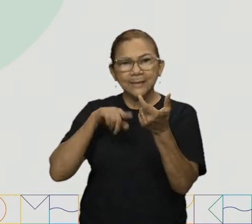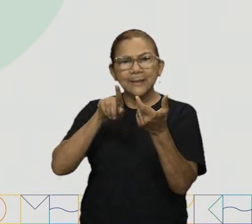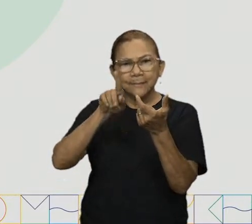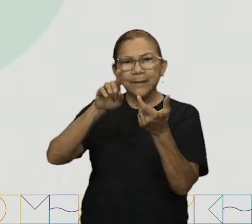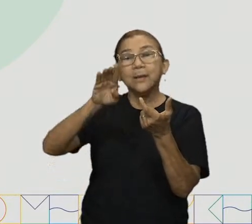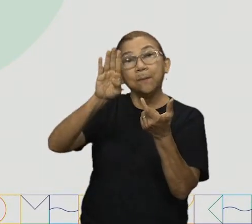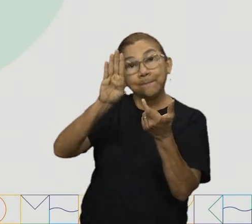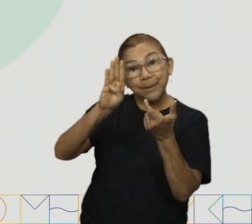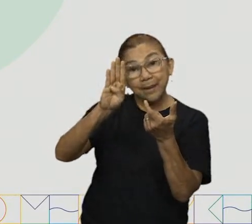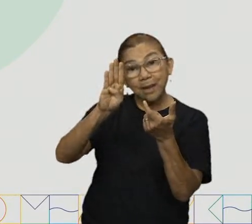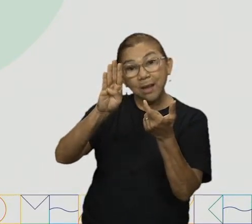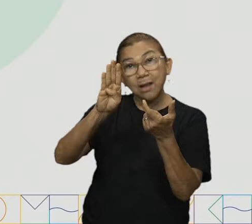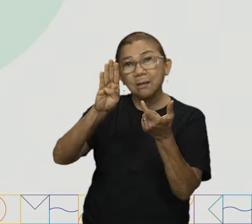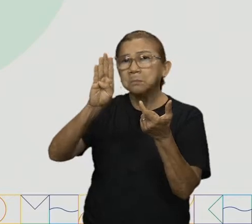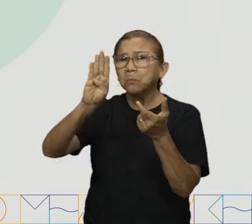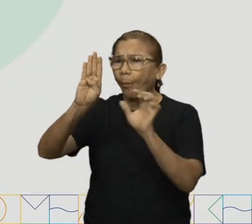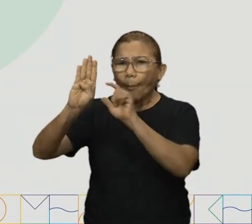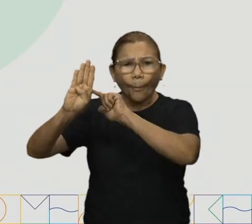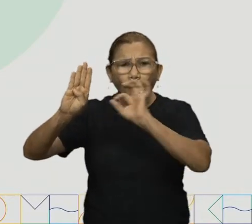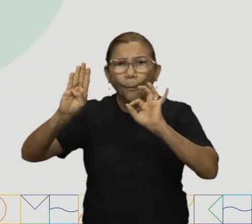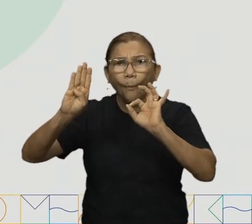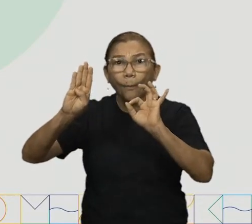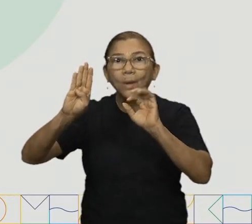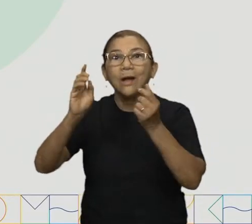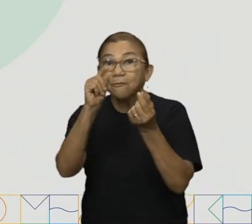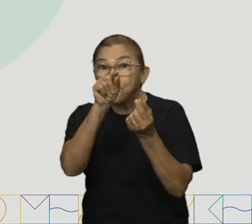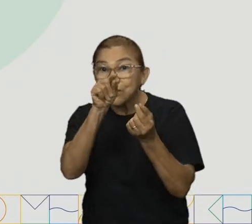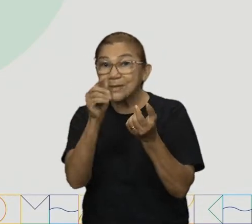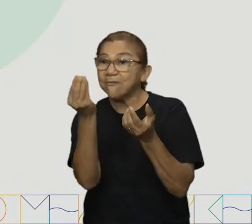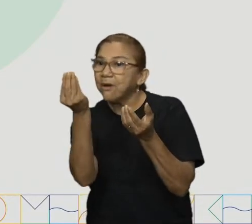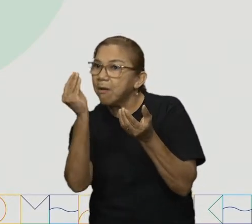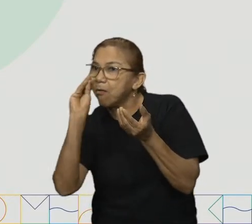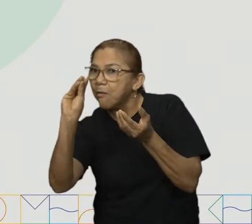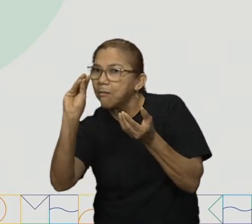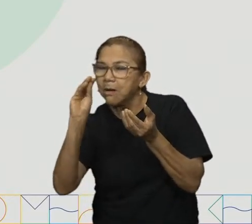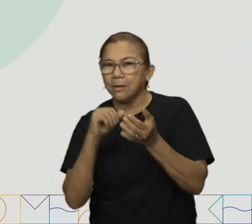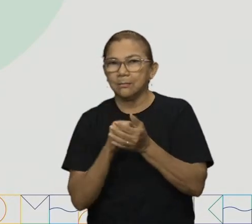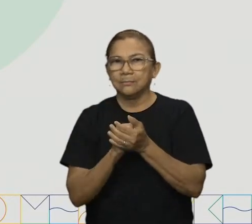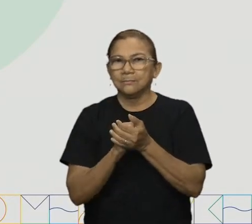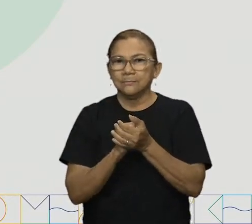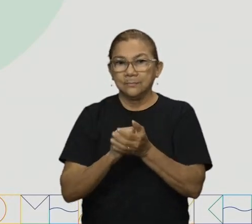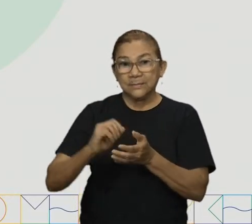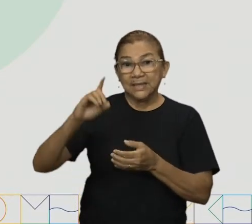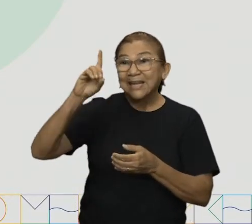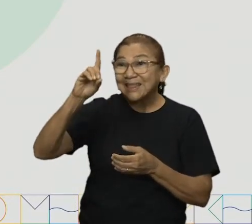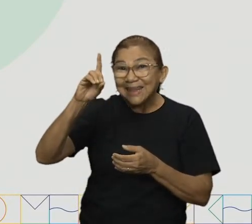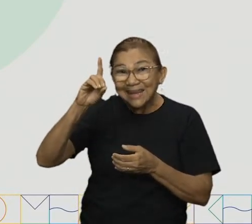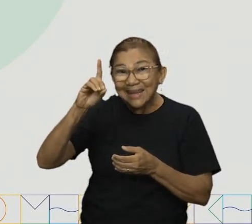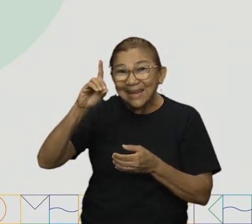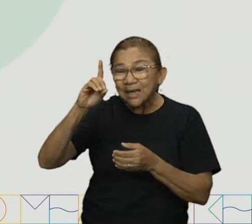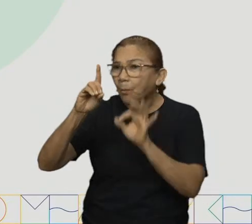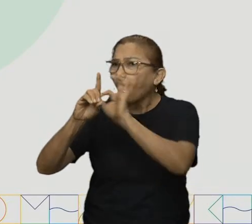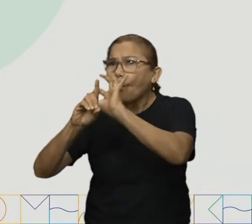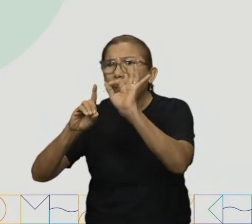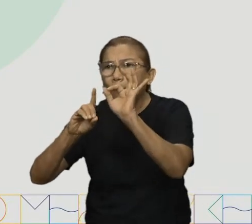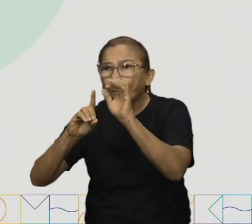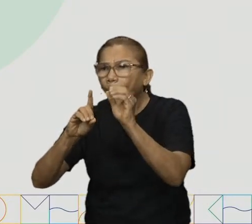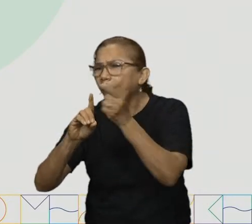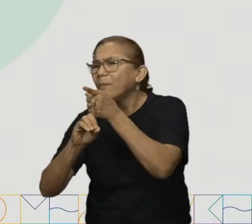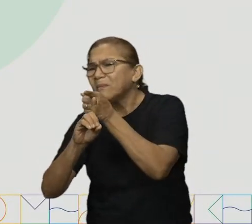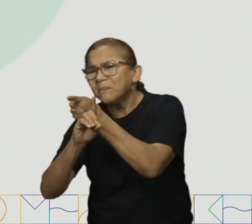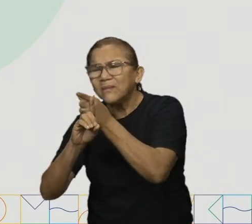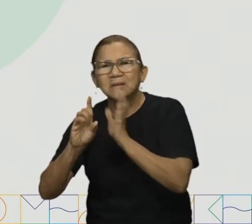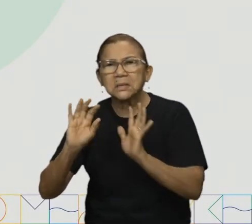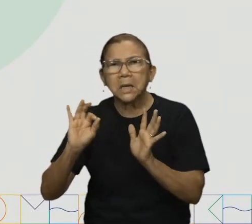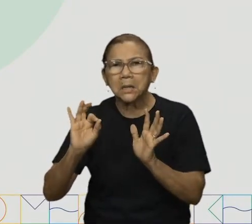final lé. Vocês que vão ter que descobrir. E aí vem o D com uma separaçãozinha, o tozinho lá no final, e o